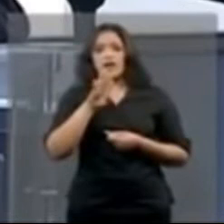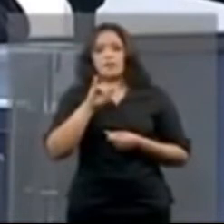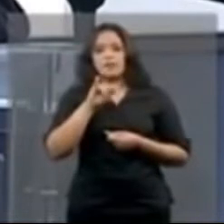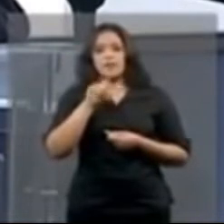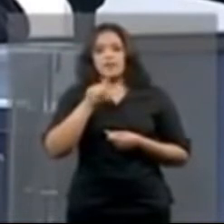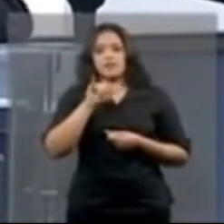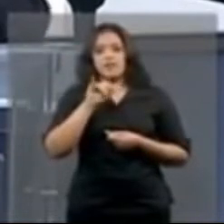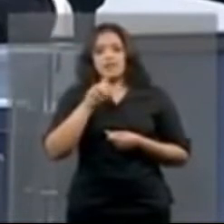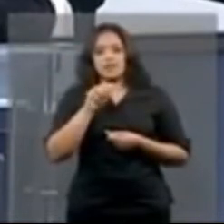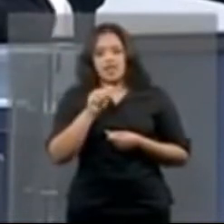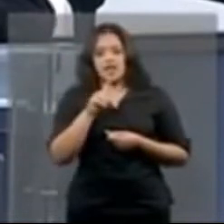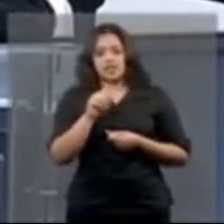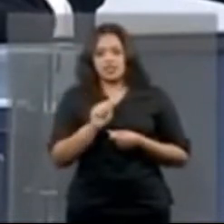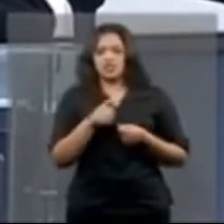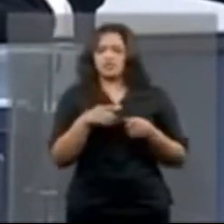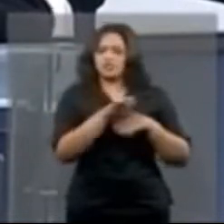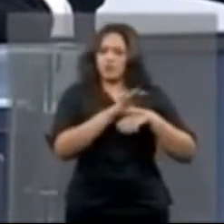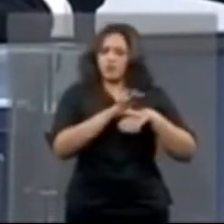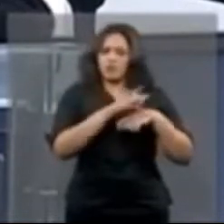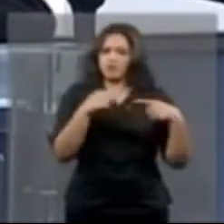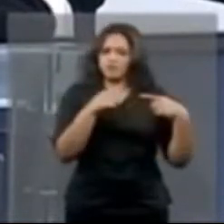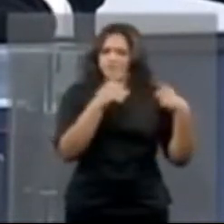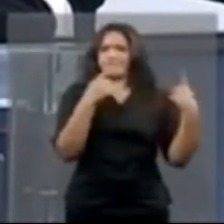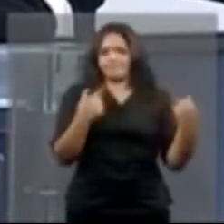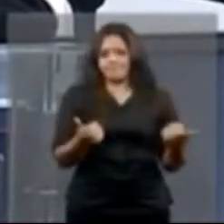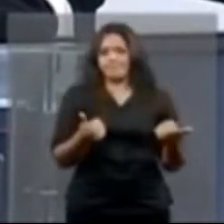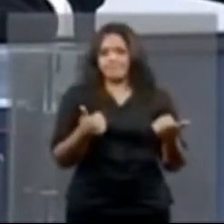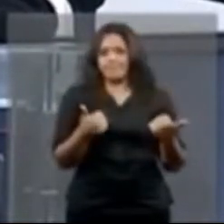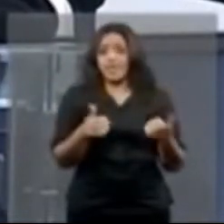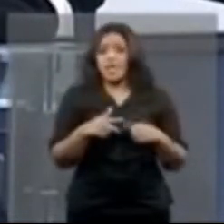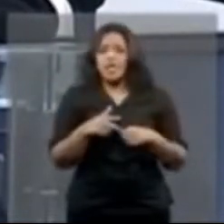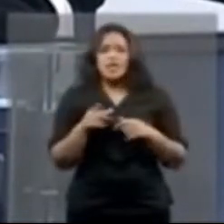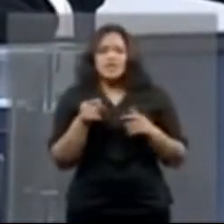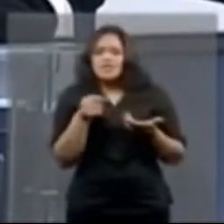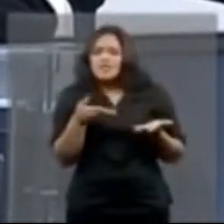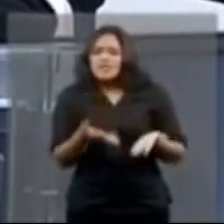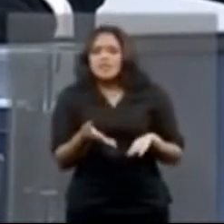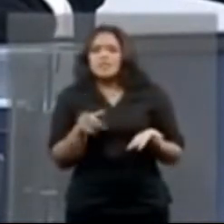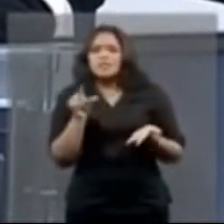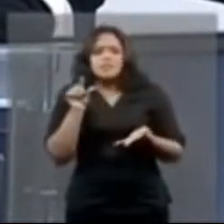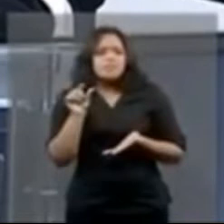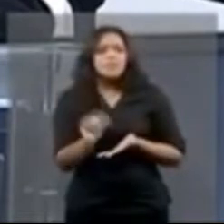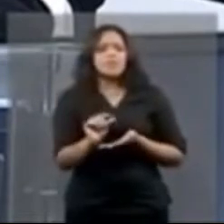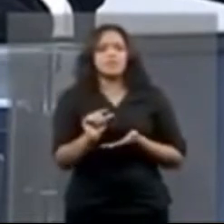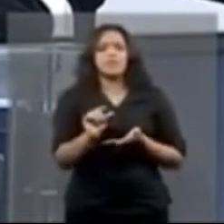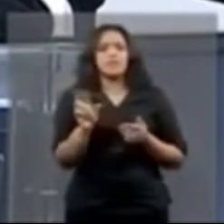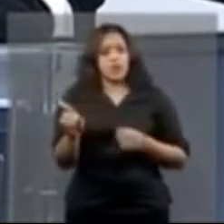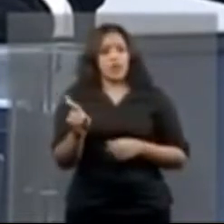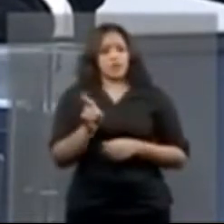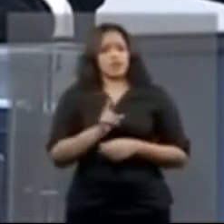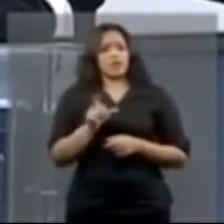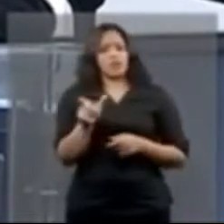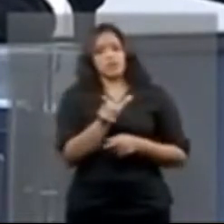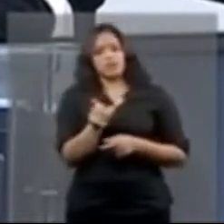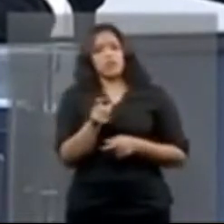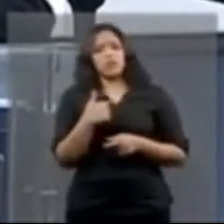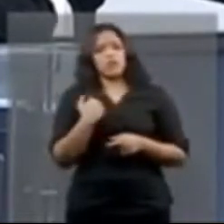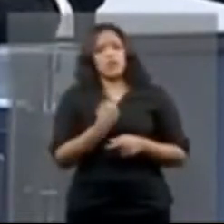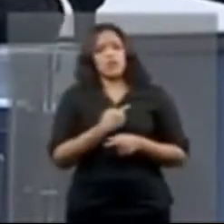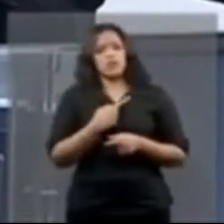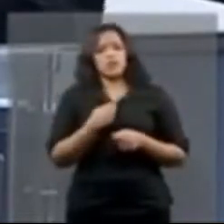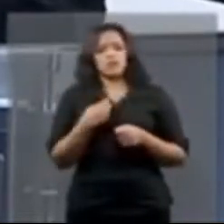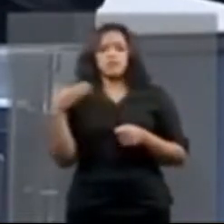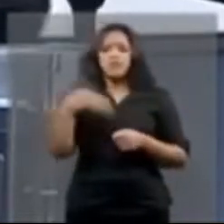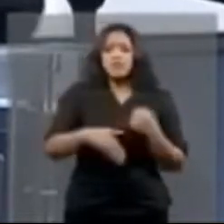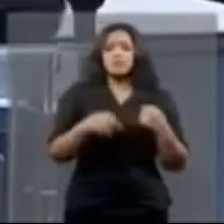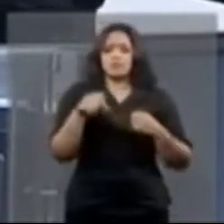sua concepção até a morte natural. Isso é o mínimo de razoabilidade aceitável que nos permite estar aqui